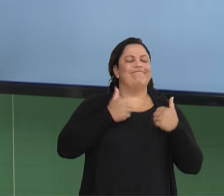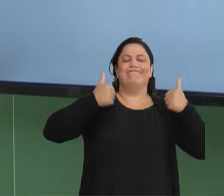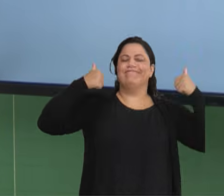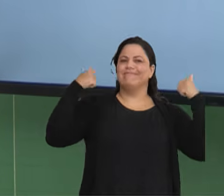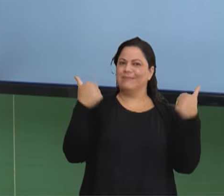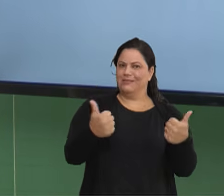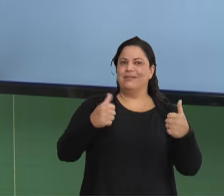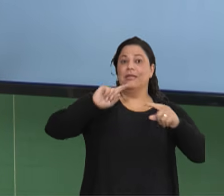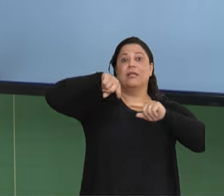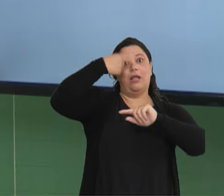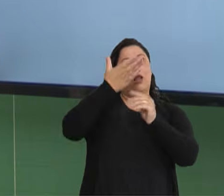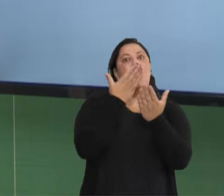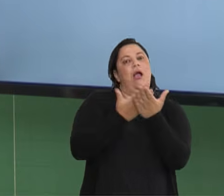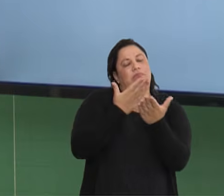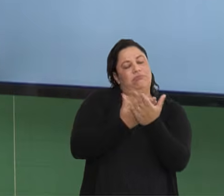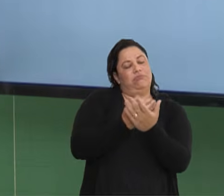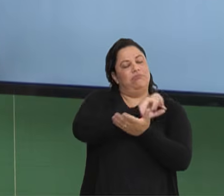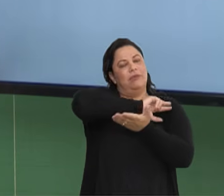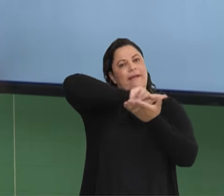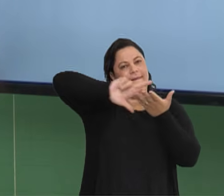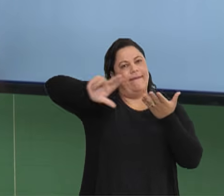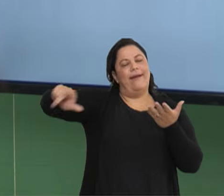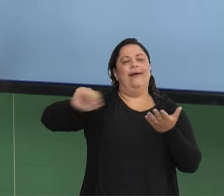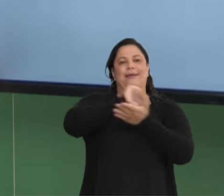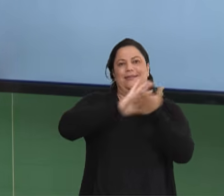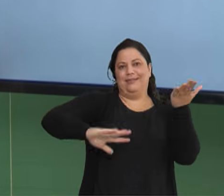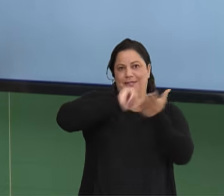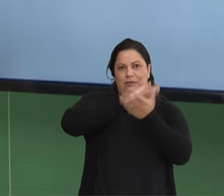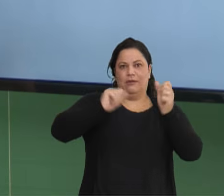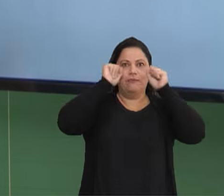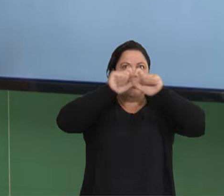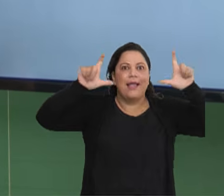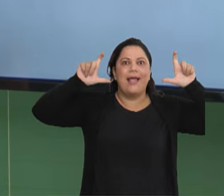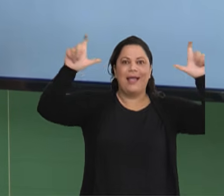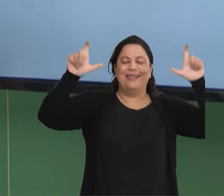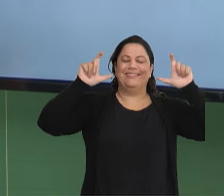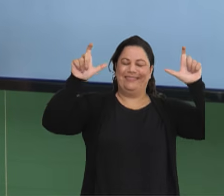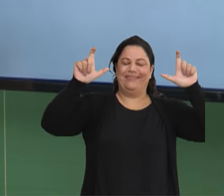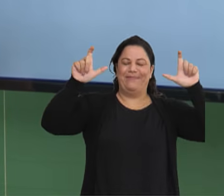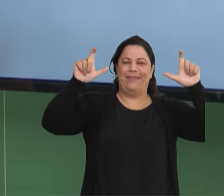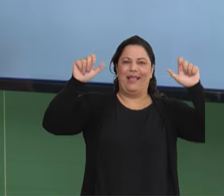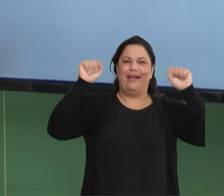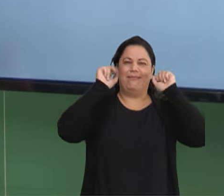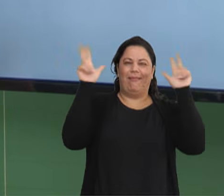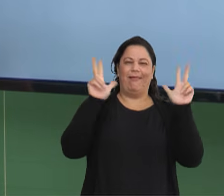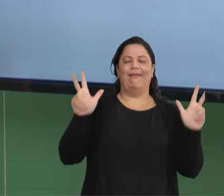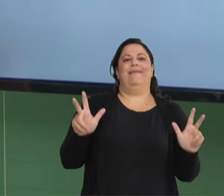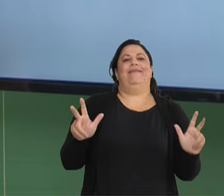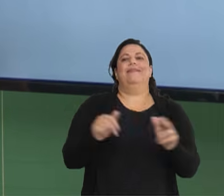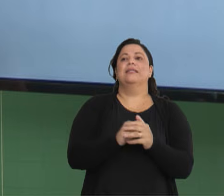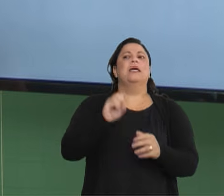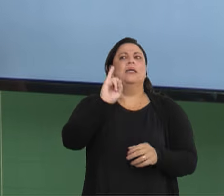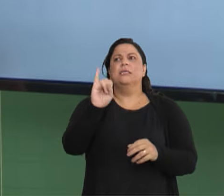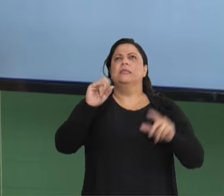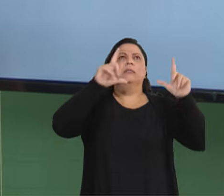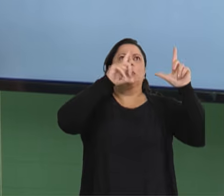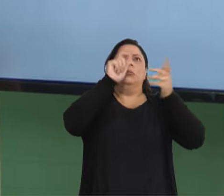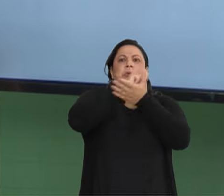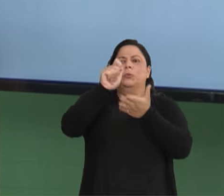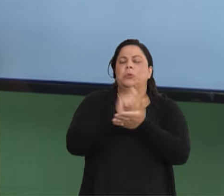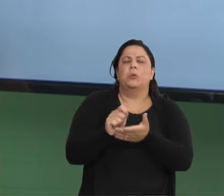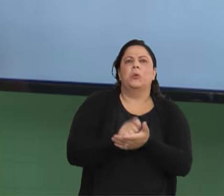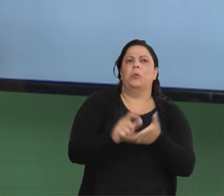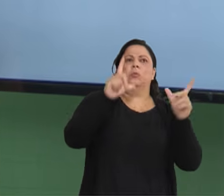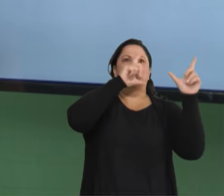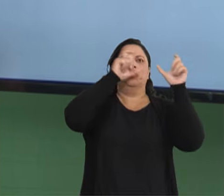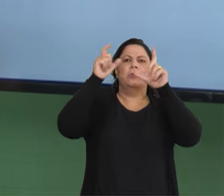ter vários exercícios para você fazer. Então fique esperto. Se você não anotou, se não anotou, pede para o amigo, pede para mandar a imagem para você, pega o caderno de